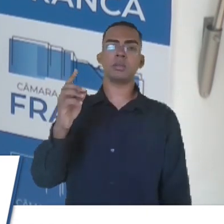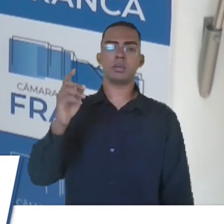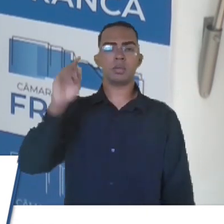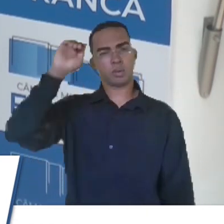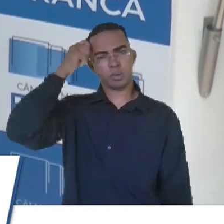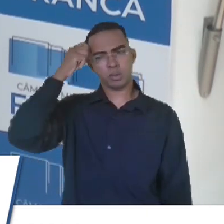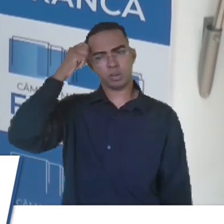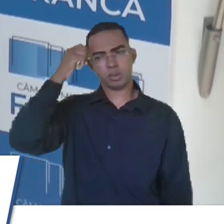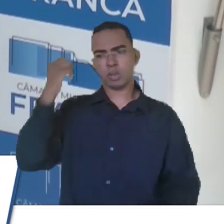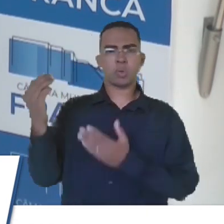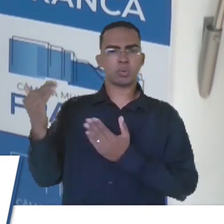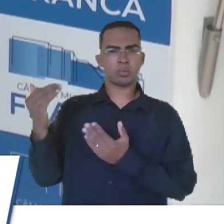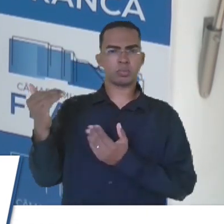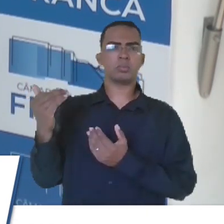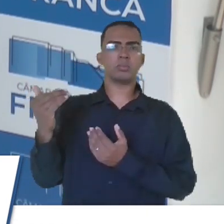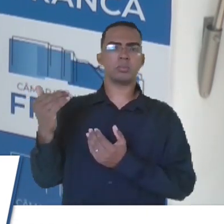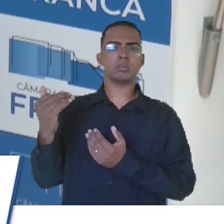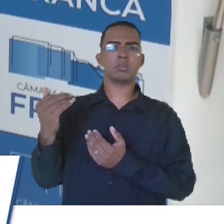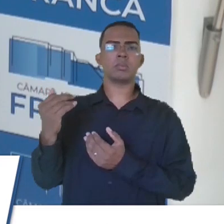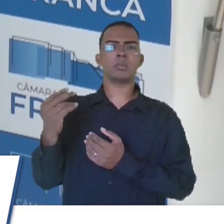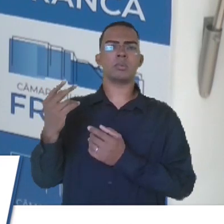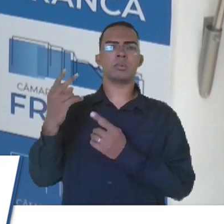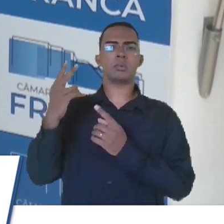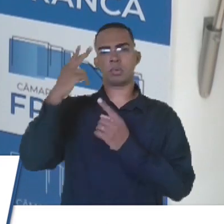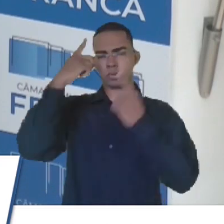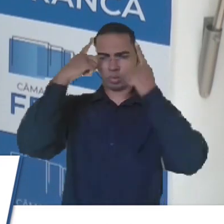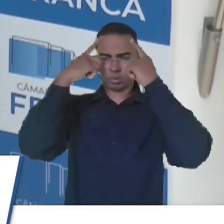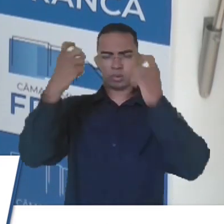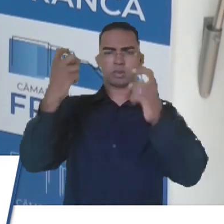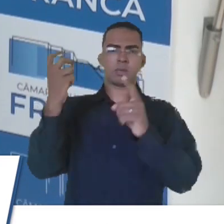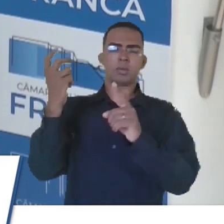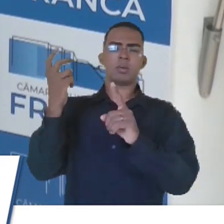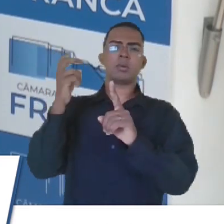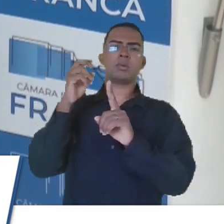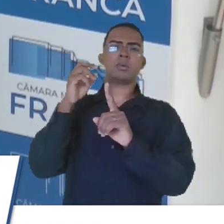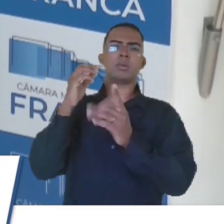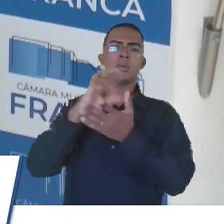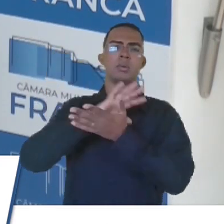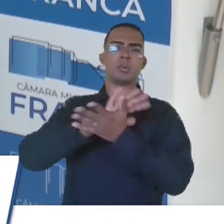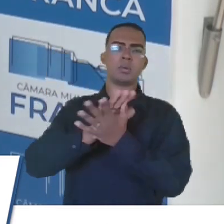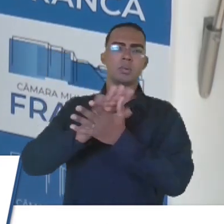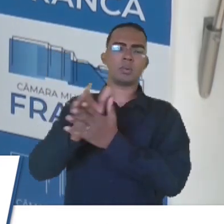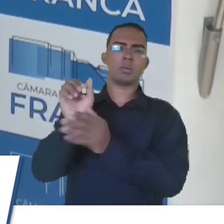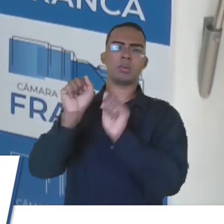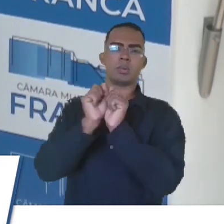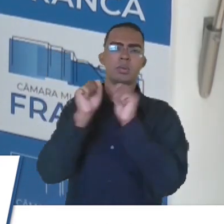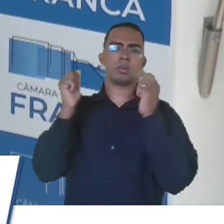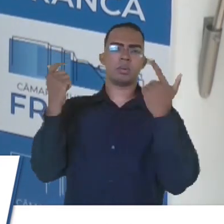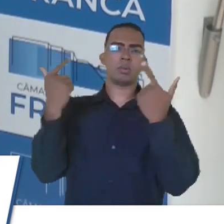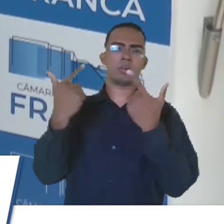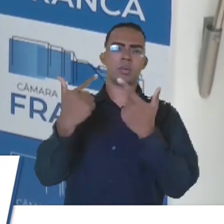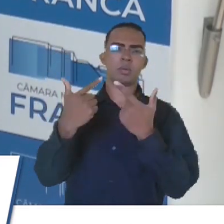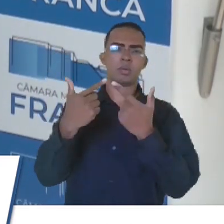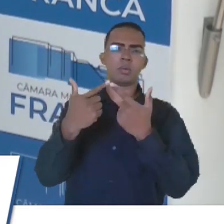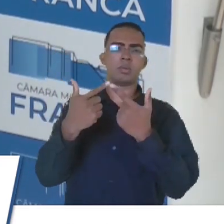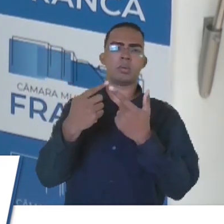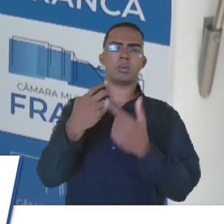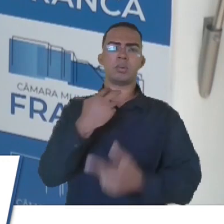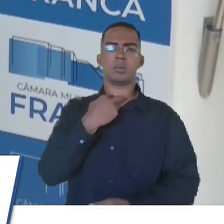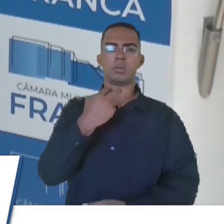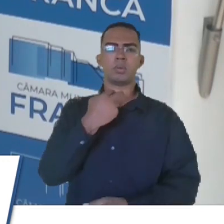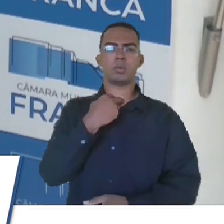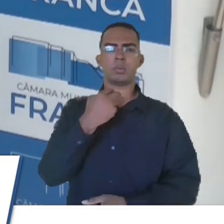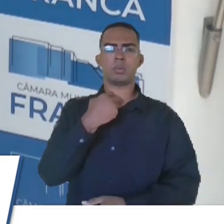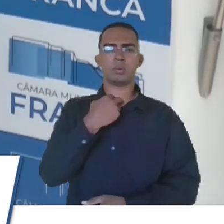jovem, e que foi vítima de preconceito na Assembleia Legislativa. Nós não podemos...